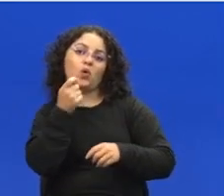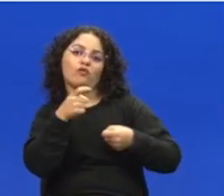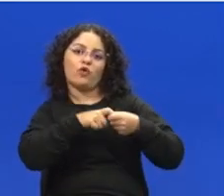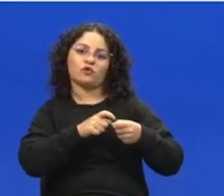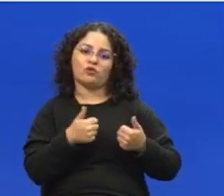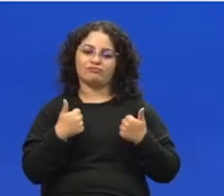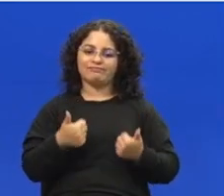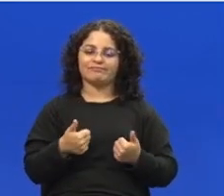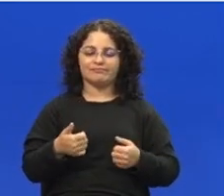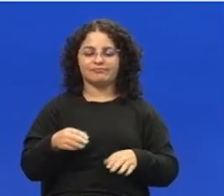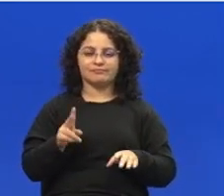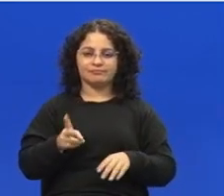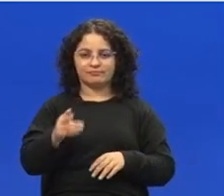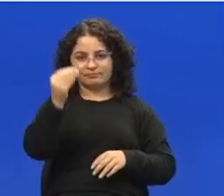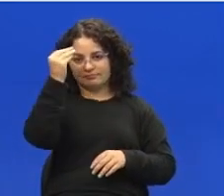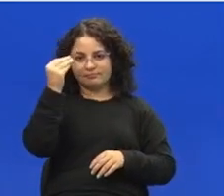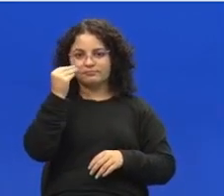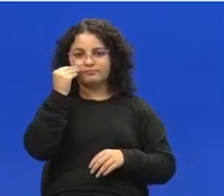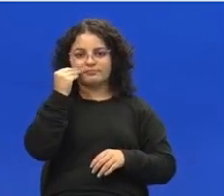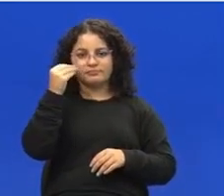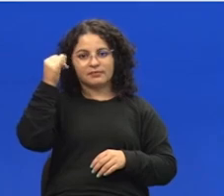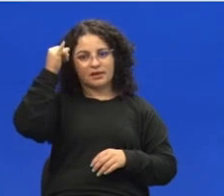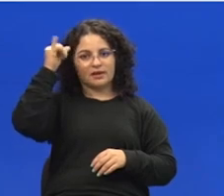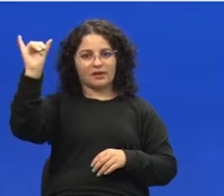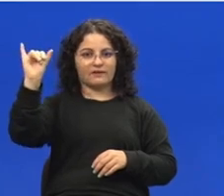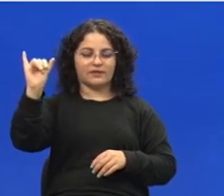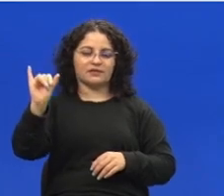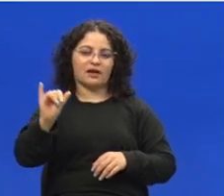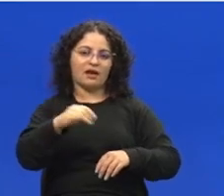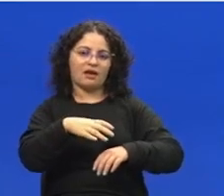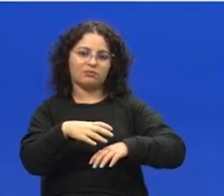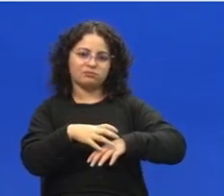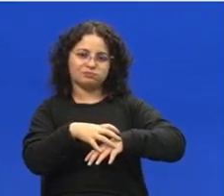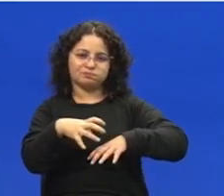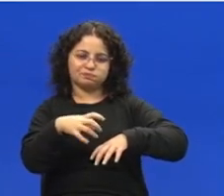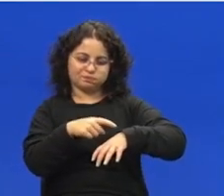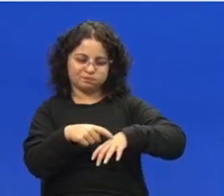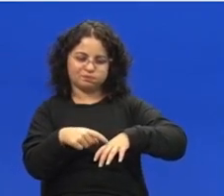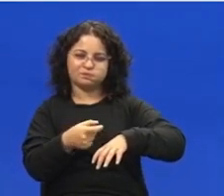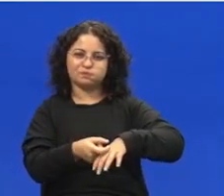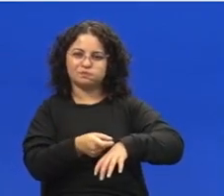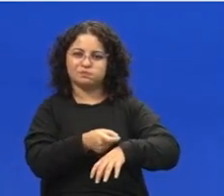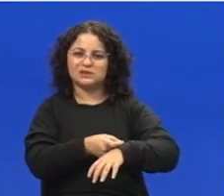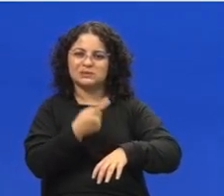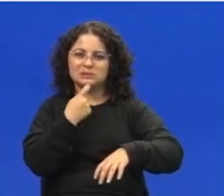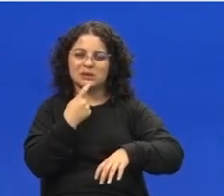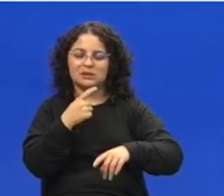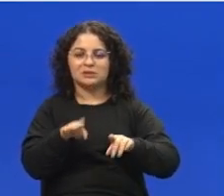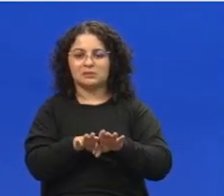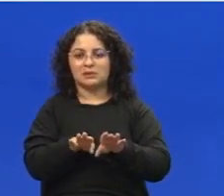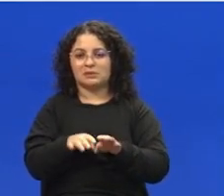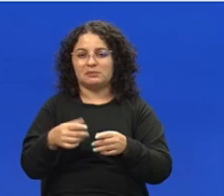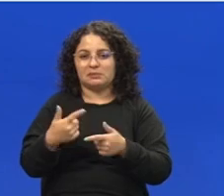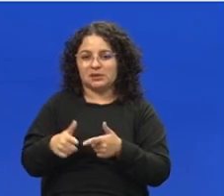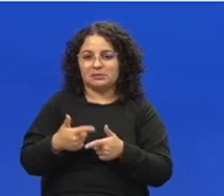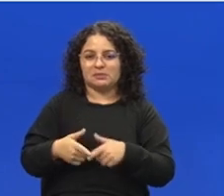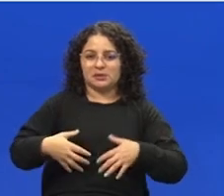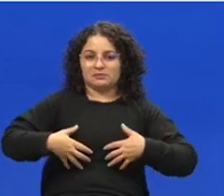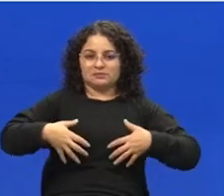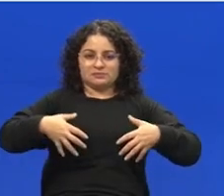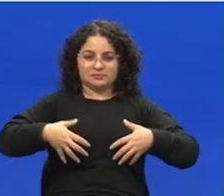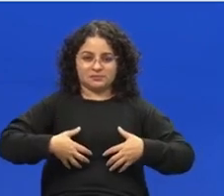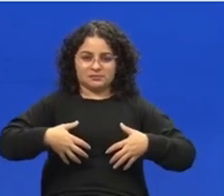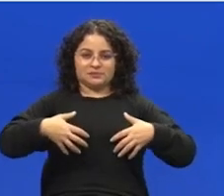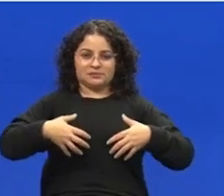tentar prevenir as complicações sistêmicas como uma trombose, uma parte de capacidade cardiorrespiratória. Tudo isso